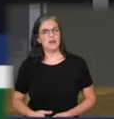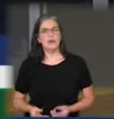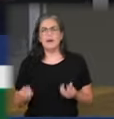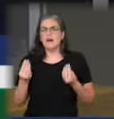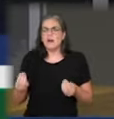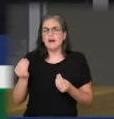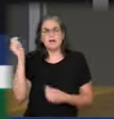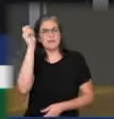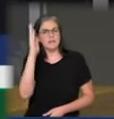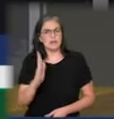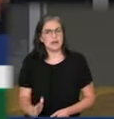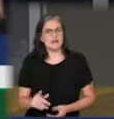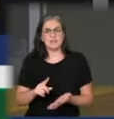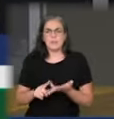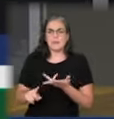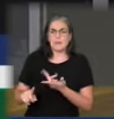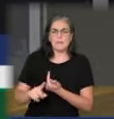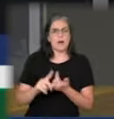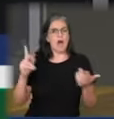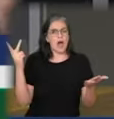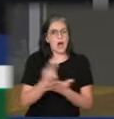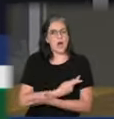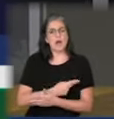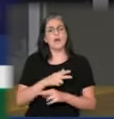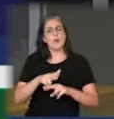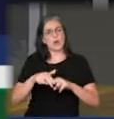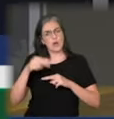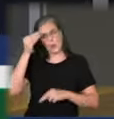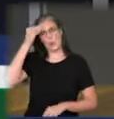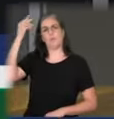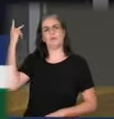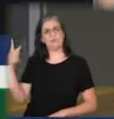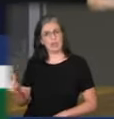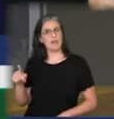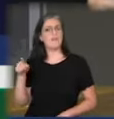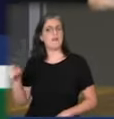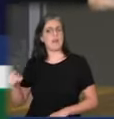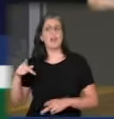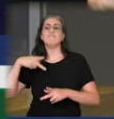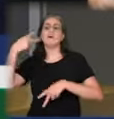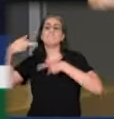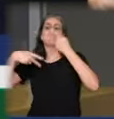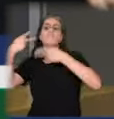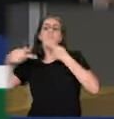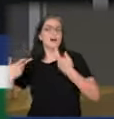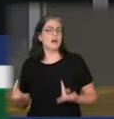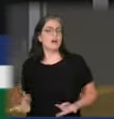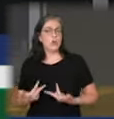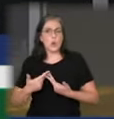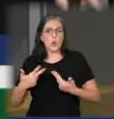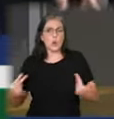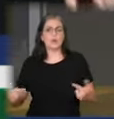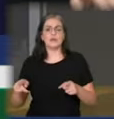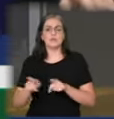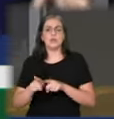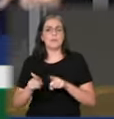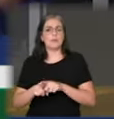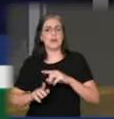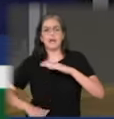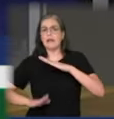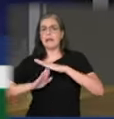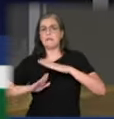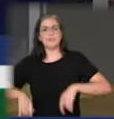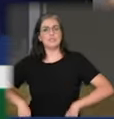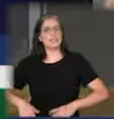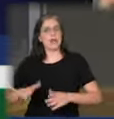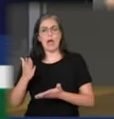todas as medidas que ele vem anunciando. E também com o furo de teto de gastos, o anúncio do arcabouço fiscal